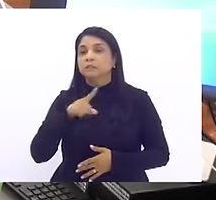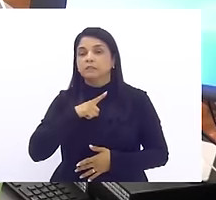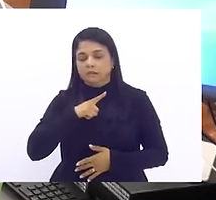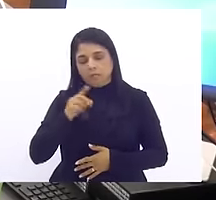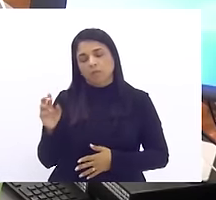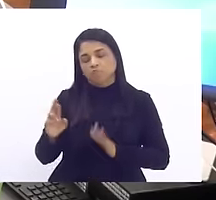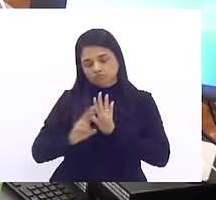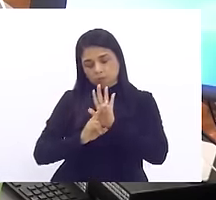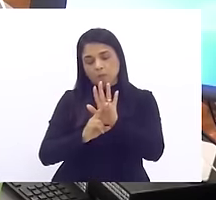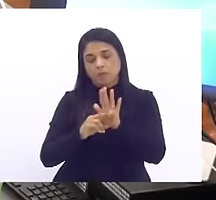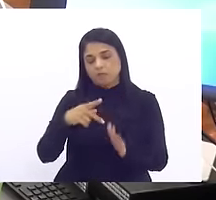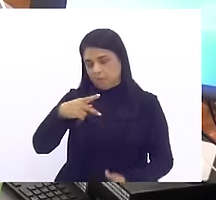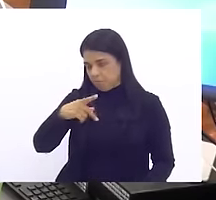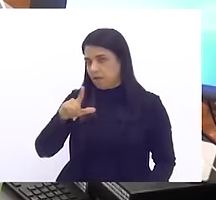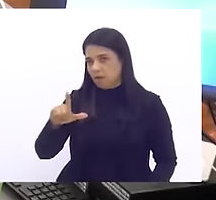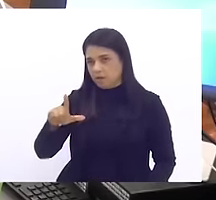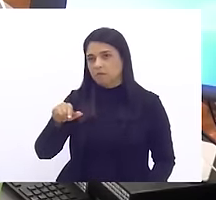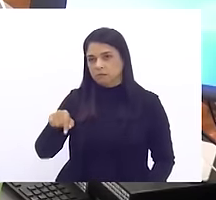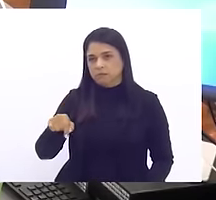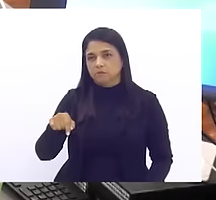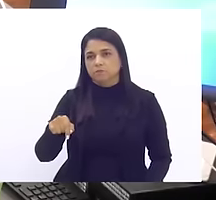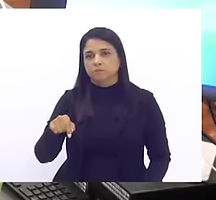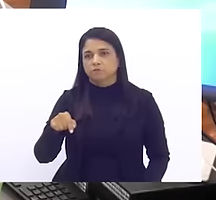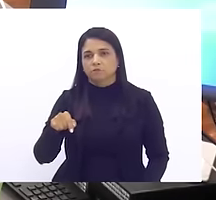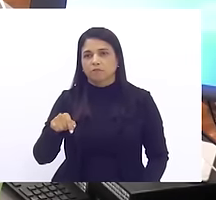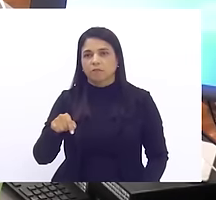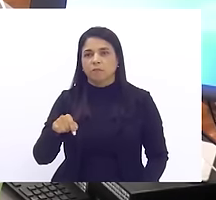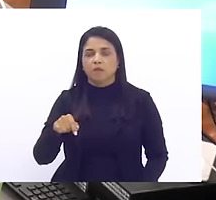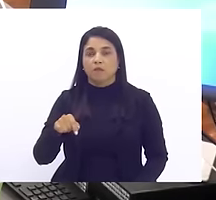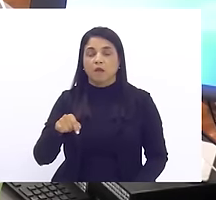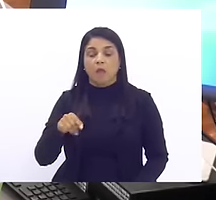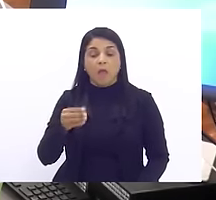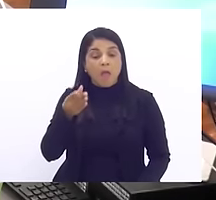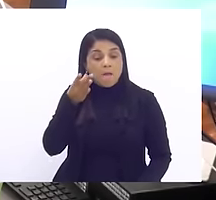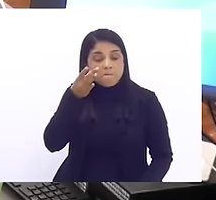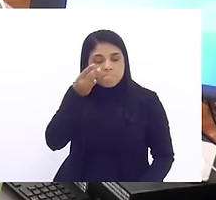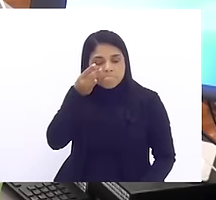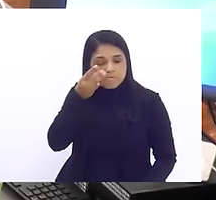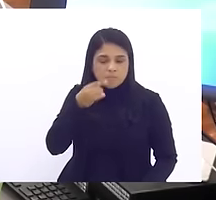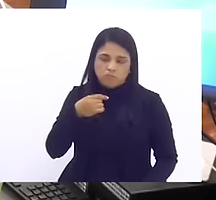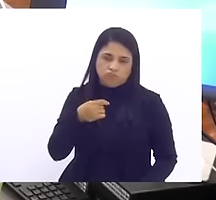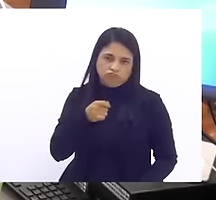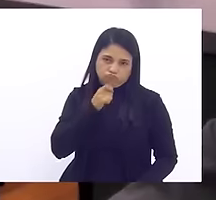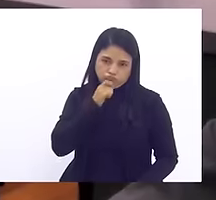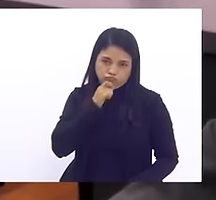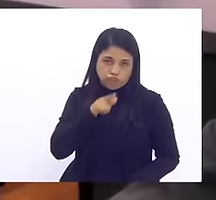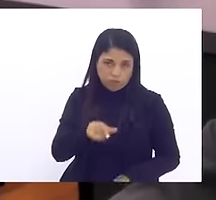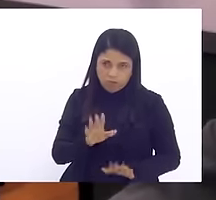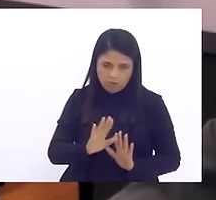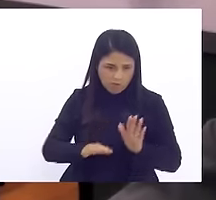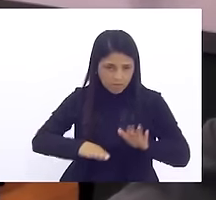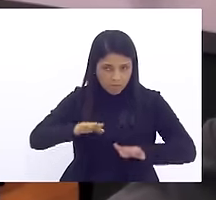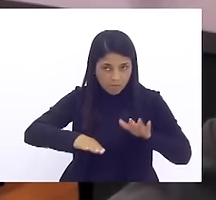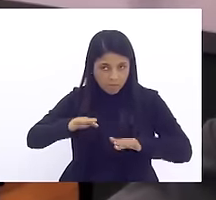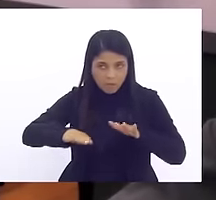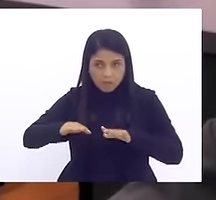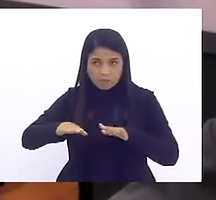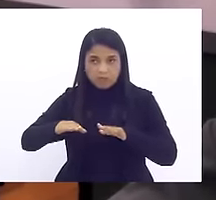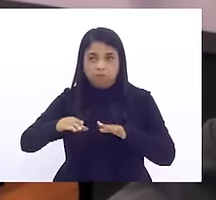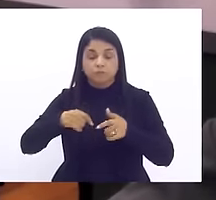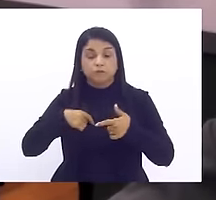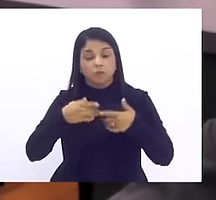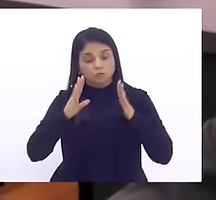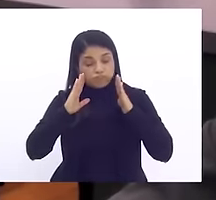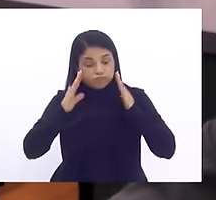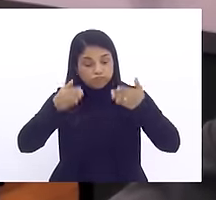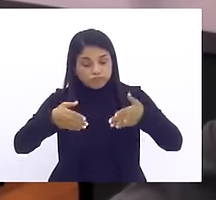antes exatamente não que tem alguém presencialmente da pl tá quando nós somos direcionados a